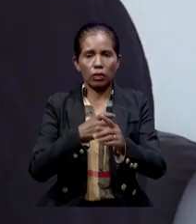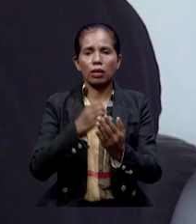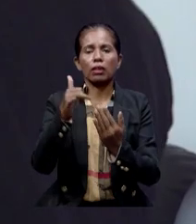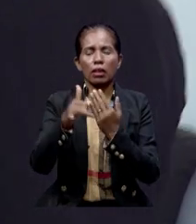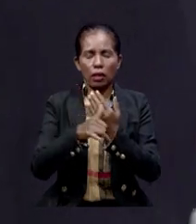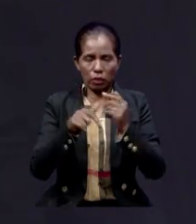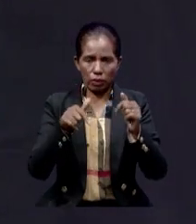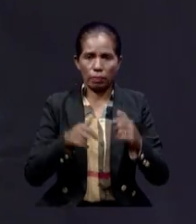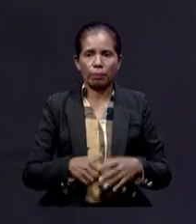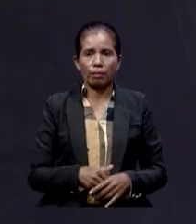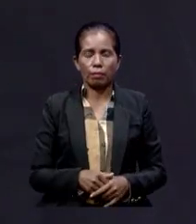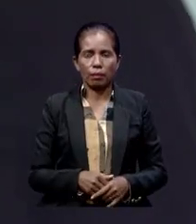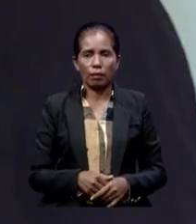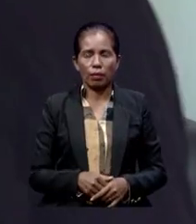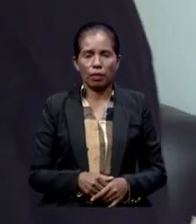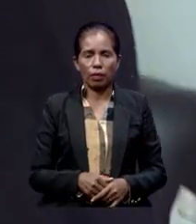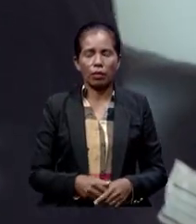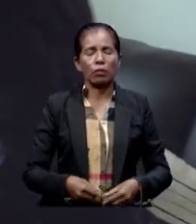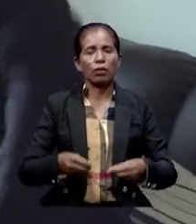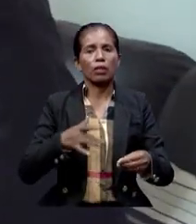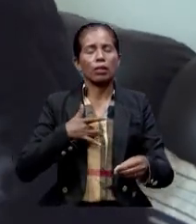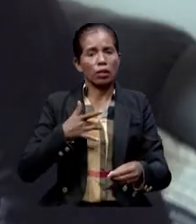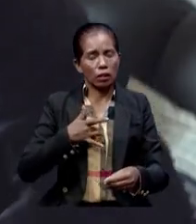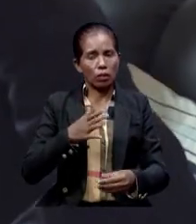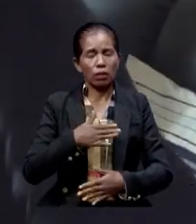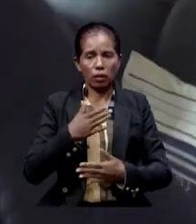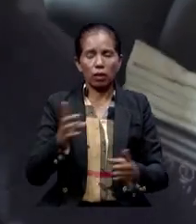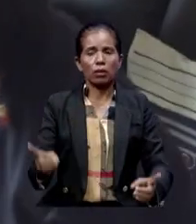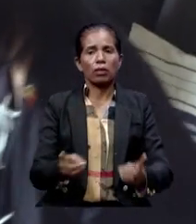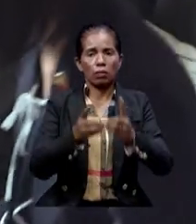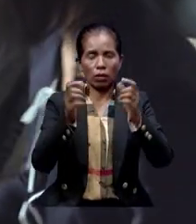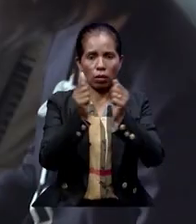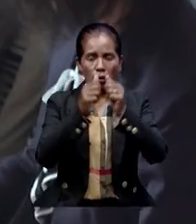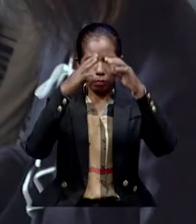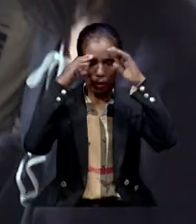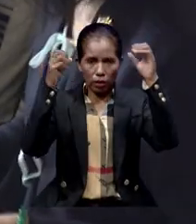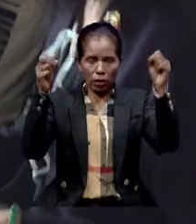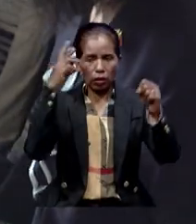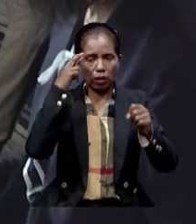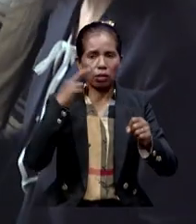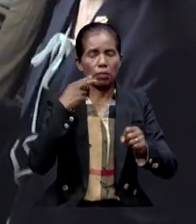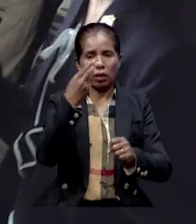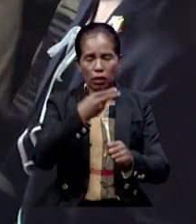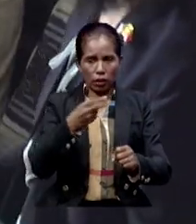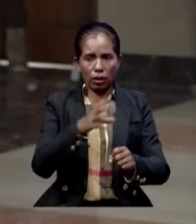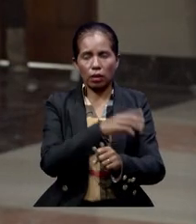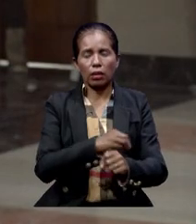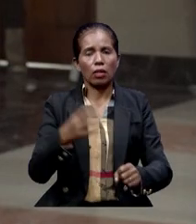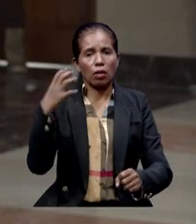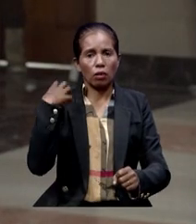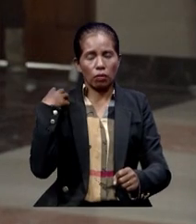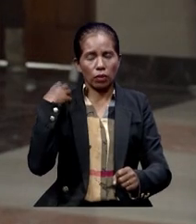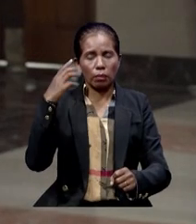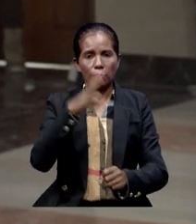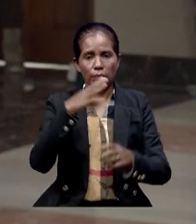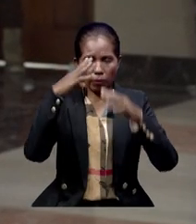ne. Kimura expressa ni sentimento ne a foi na Surumalu o Presidente da República Ziramos Horta Quinta ne e a Palácio Presidencial